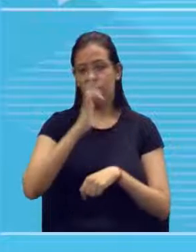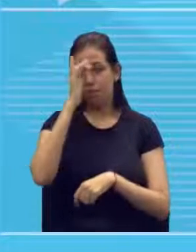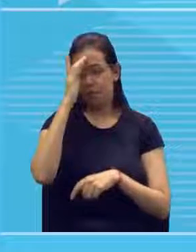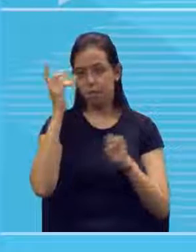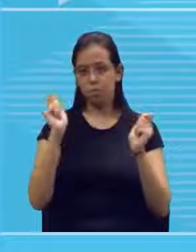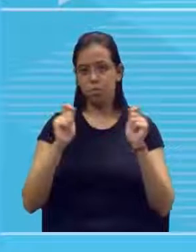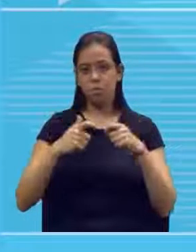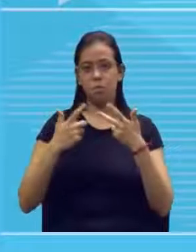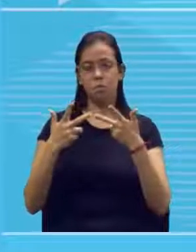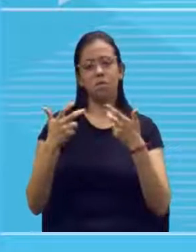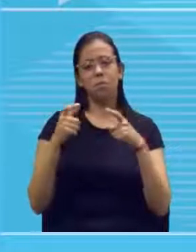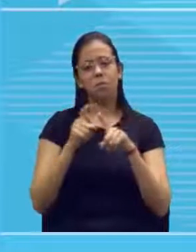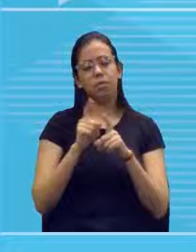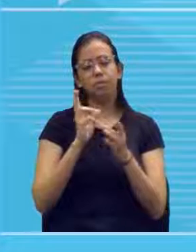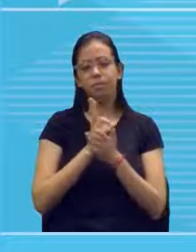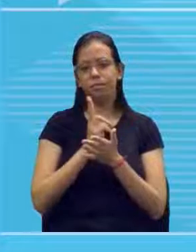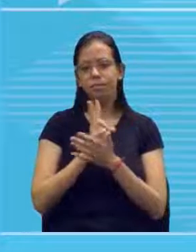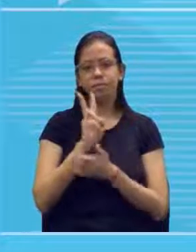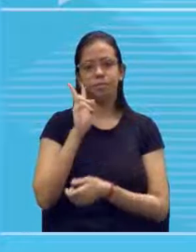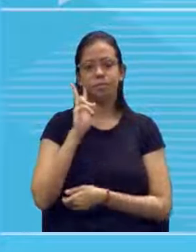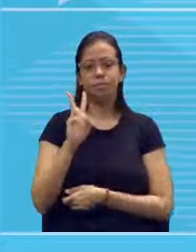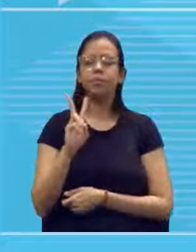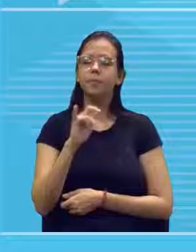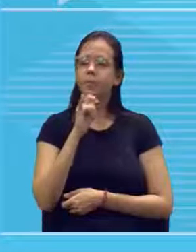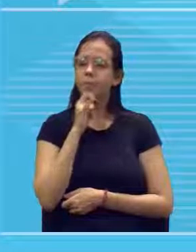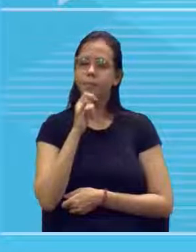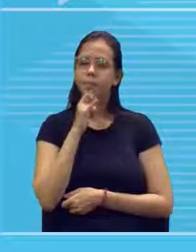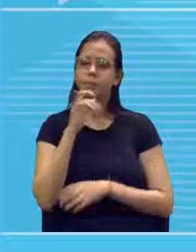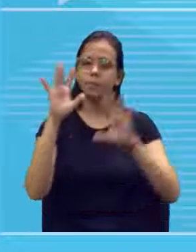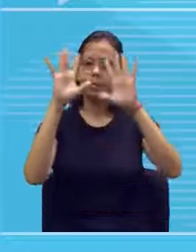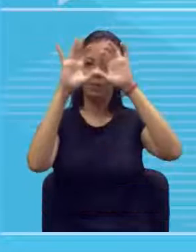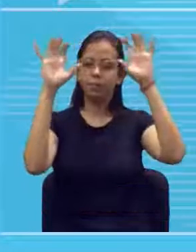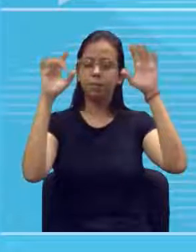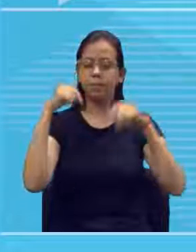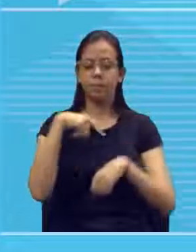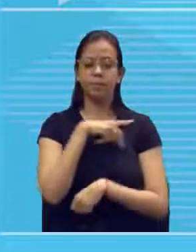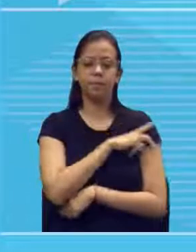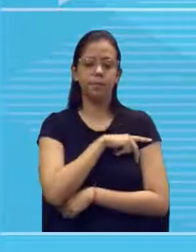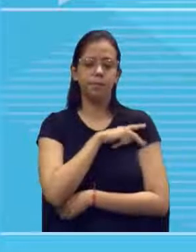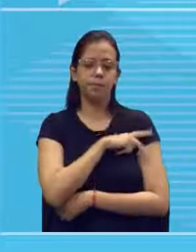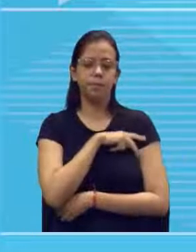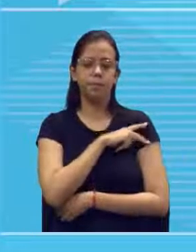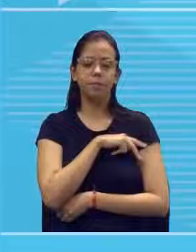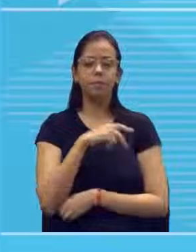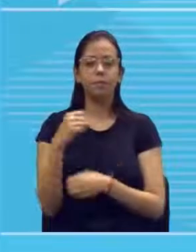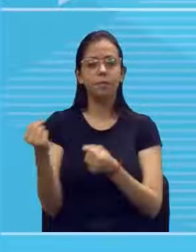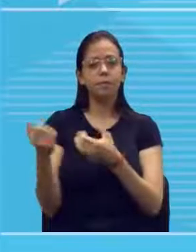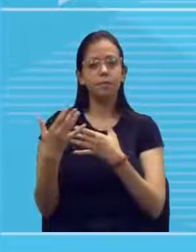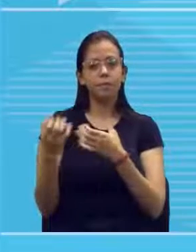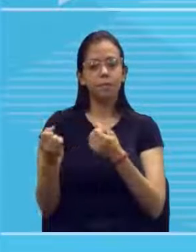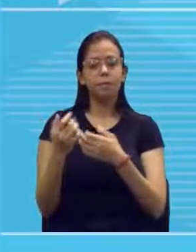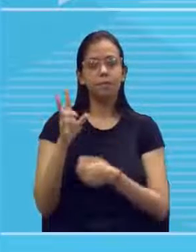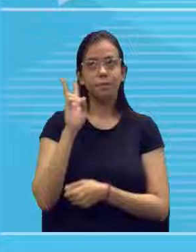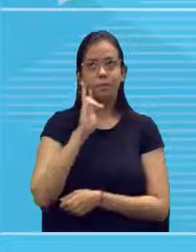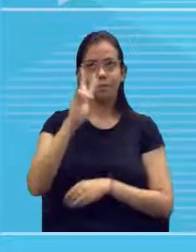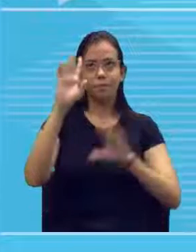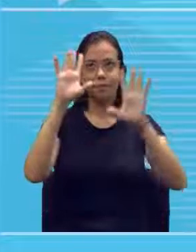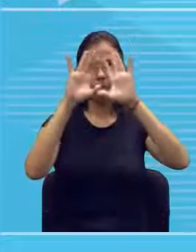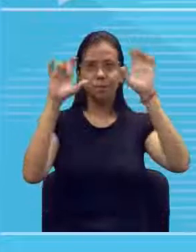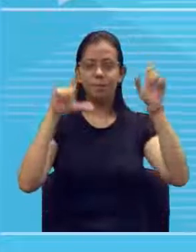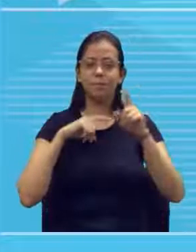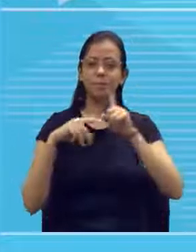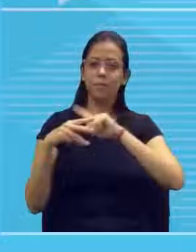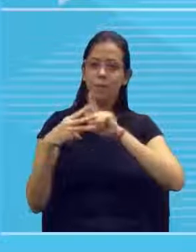serem identificadas e bem comum a gente ver por exemplo no céu aqui no Piauí me ensinaram olhar para o céu e ver as